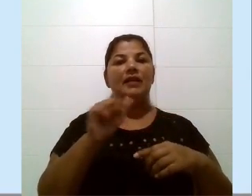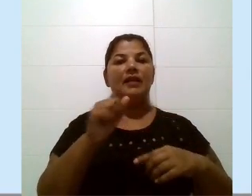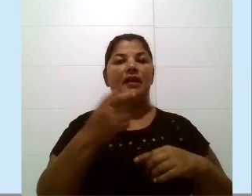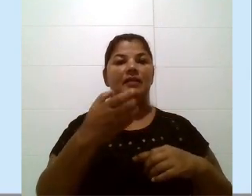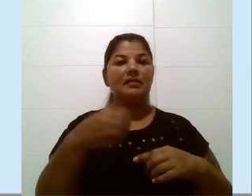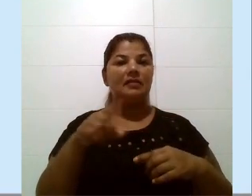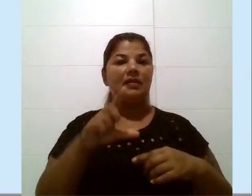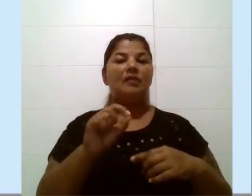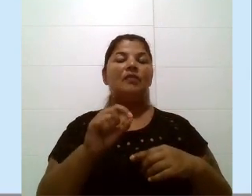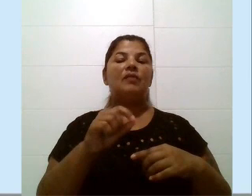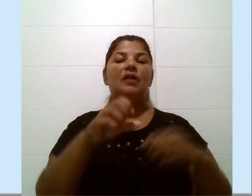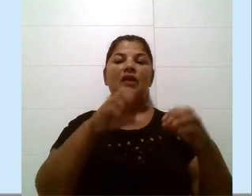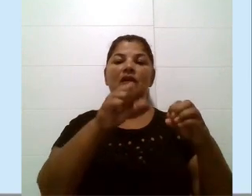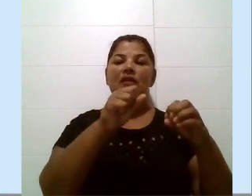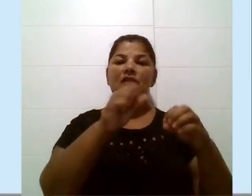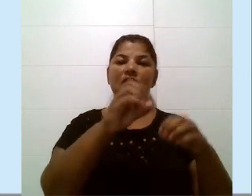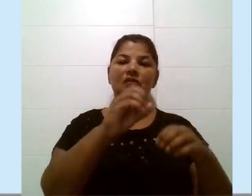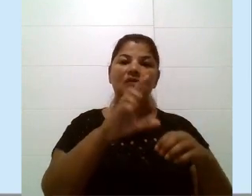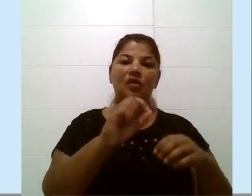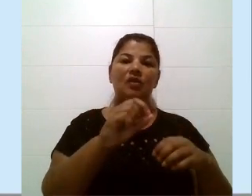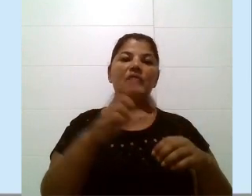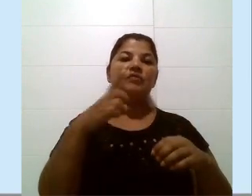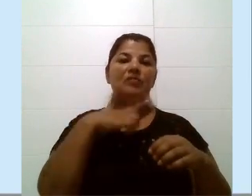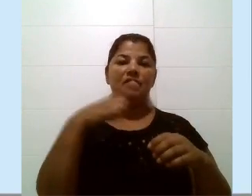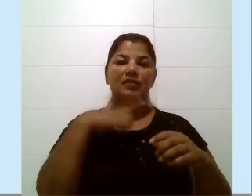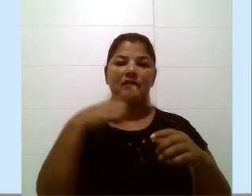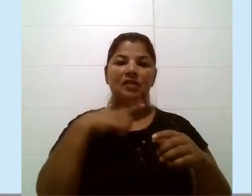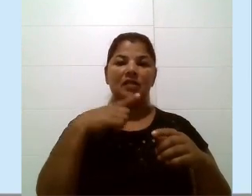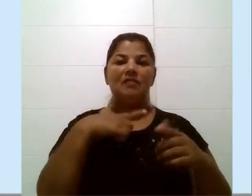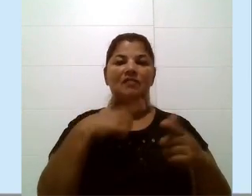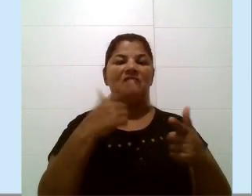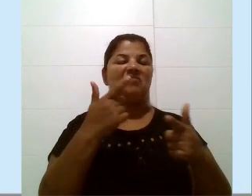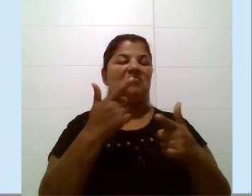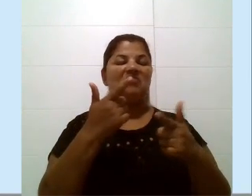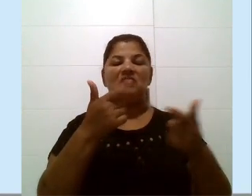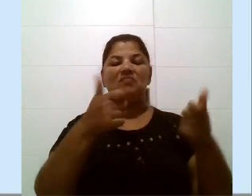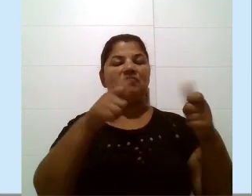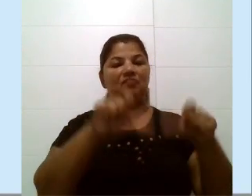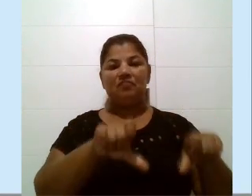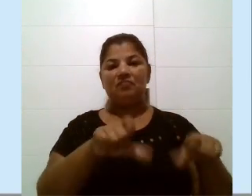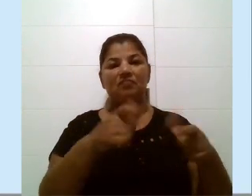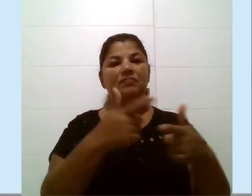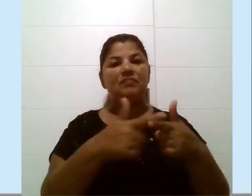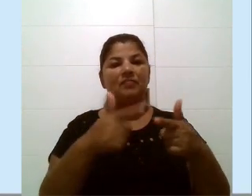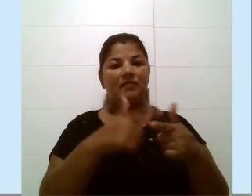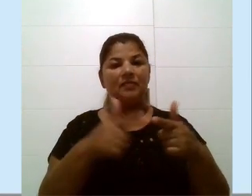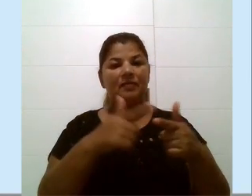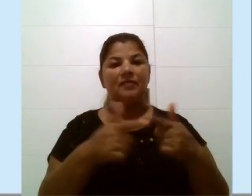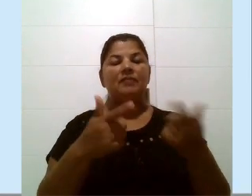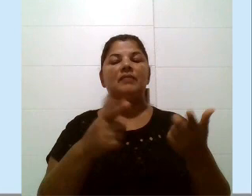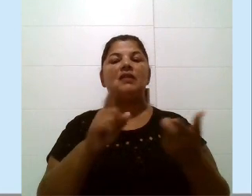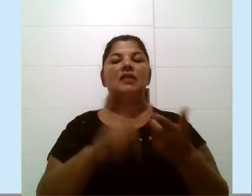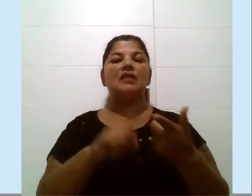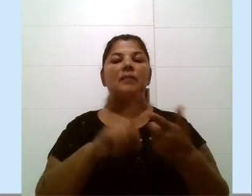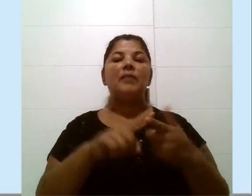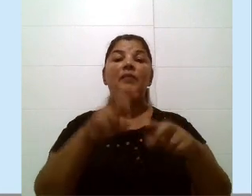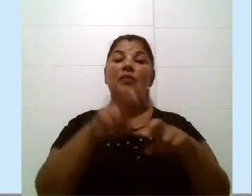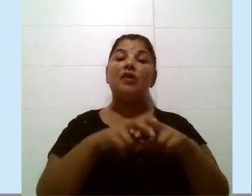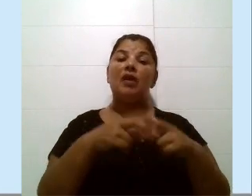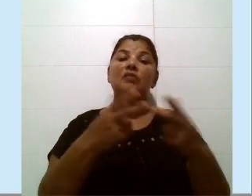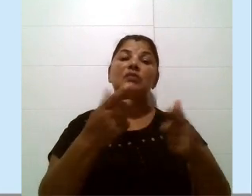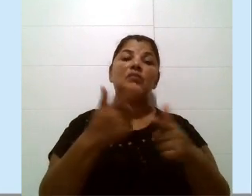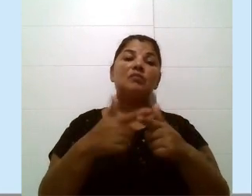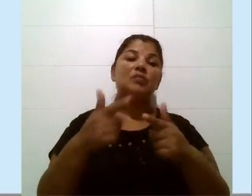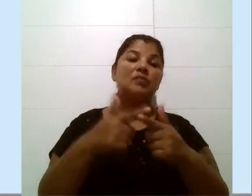O solo ele teve a causa da improdutividade, tá? E também devido a questões naturais, a gente vai ver que o solo